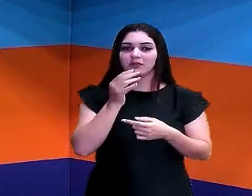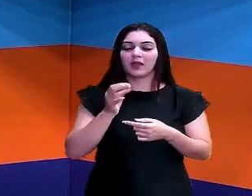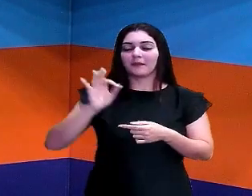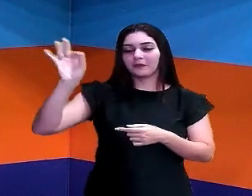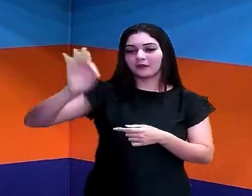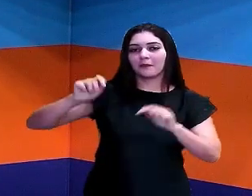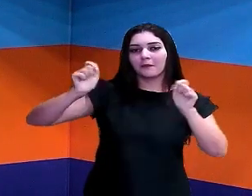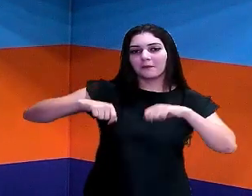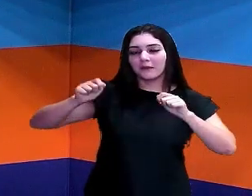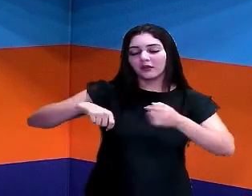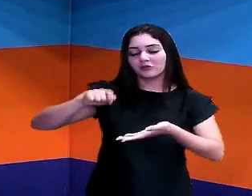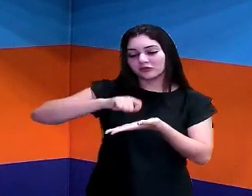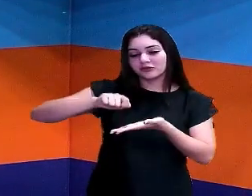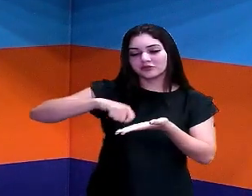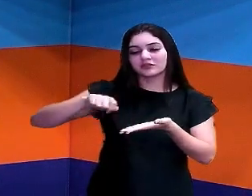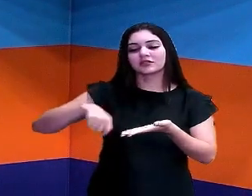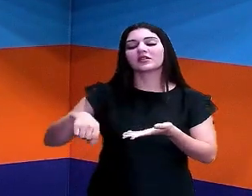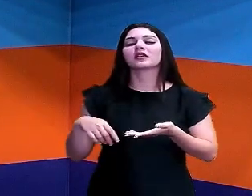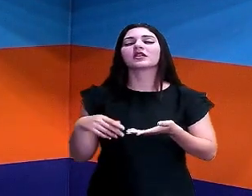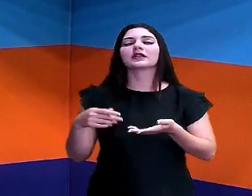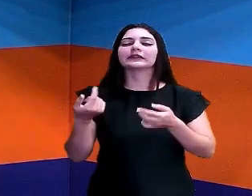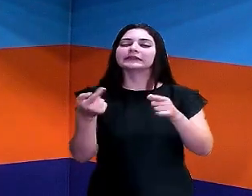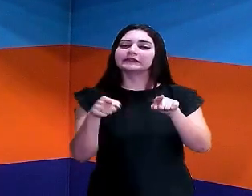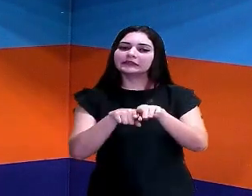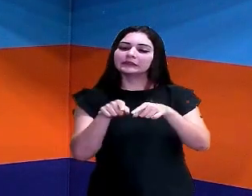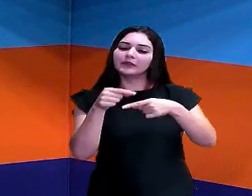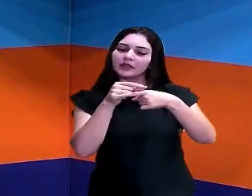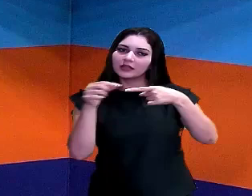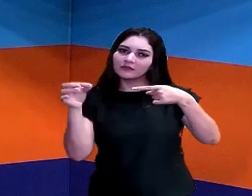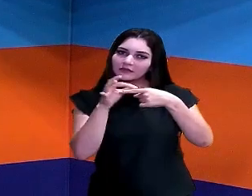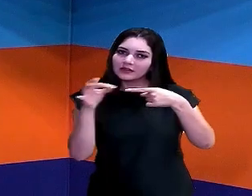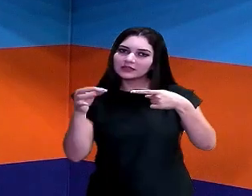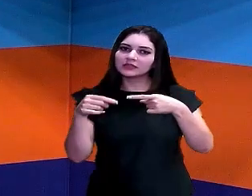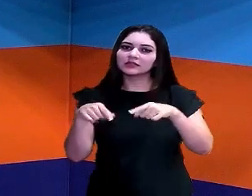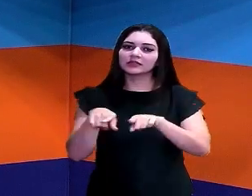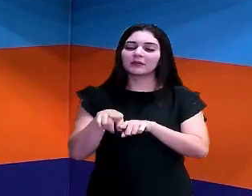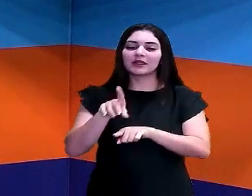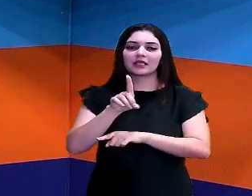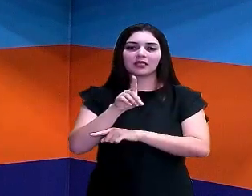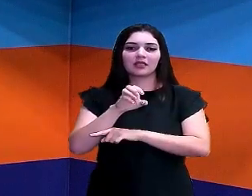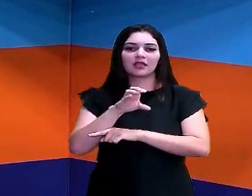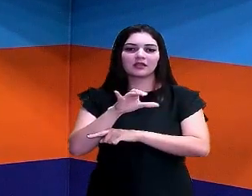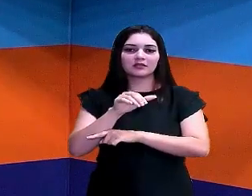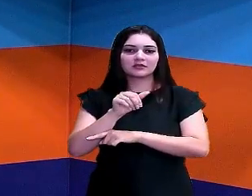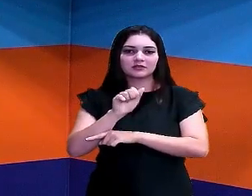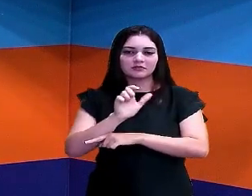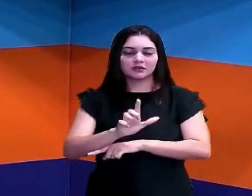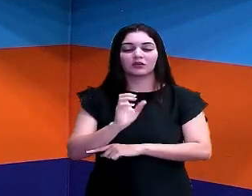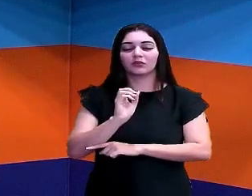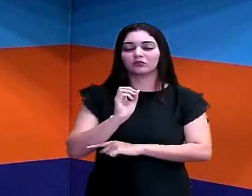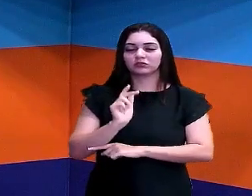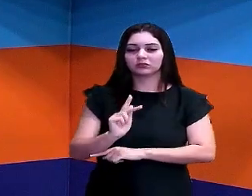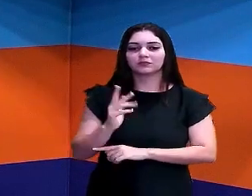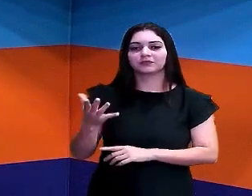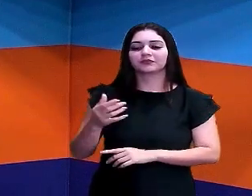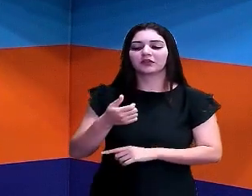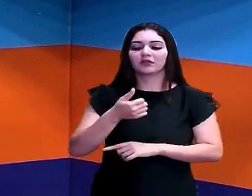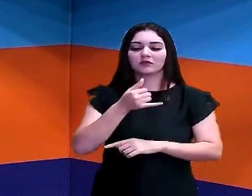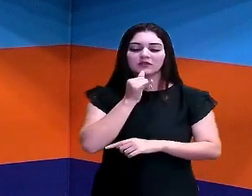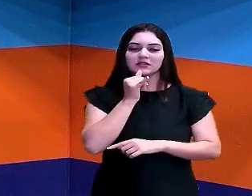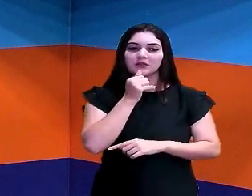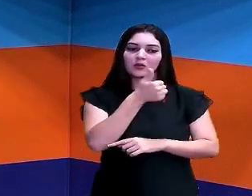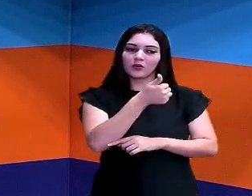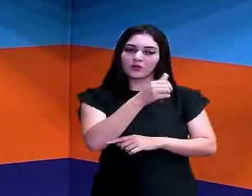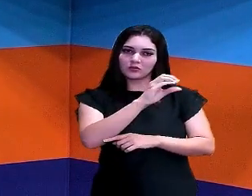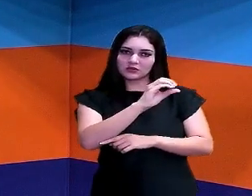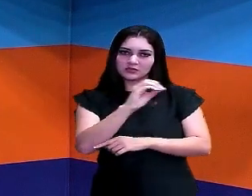ser escrita na forma de fração e também na forma decimal, tá? Então, ó, 100% é